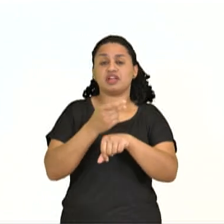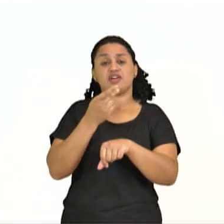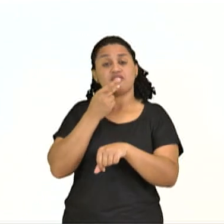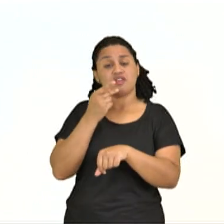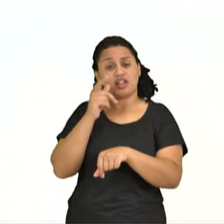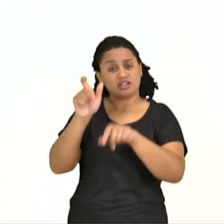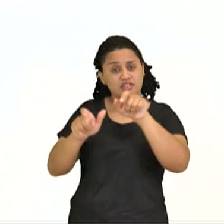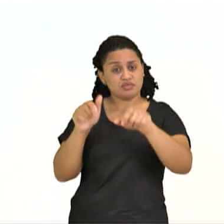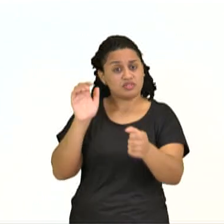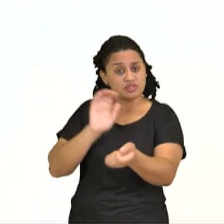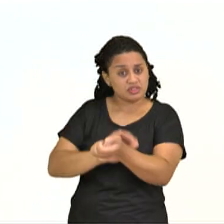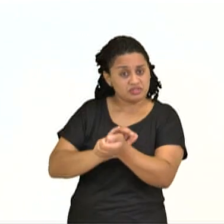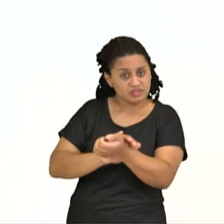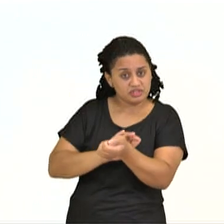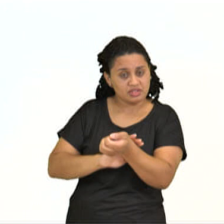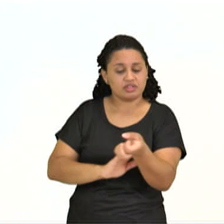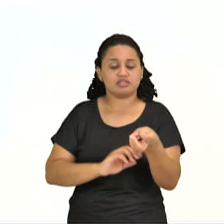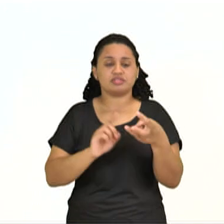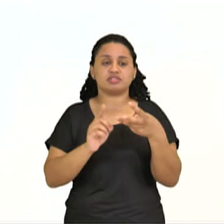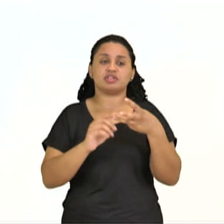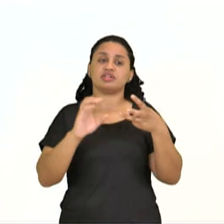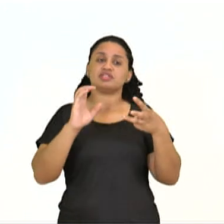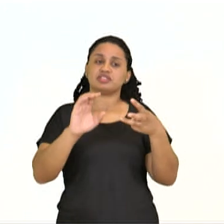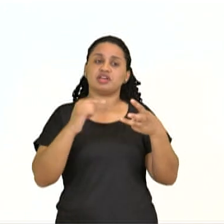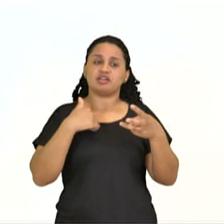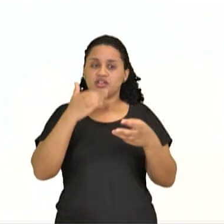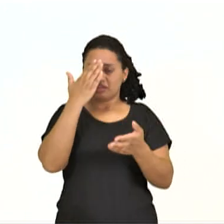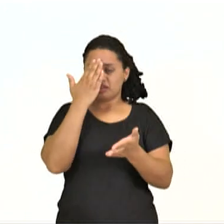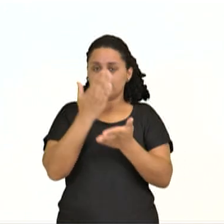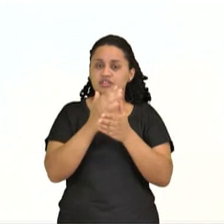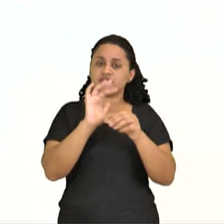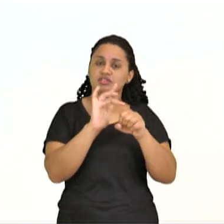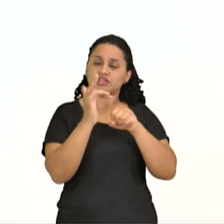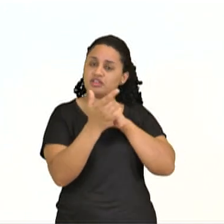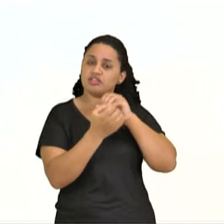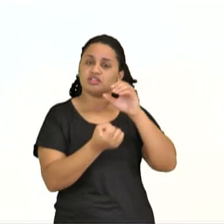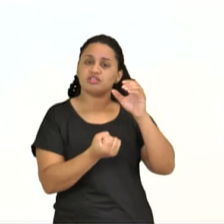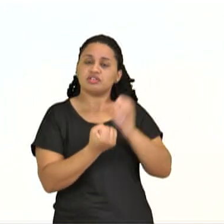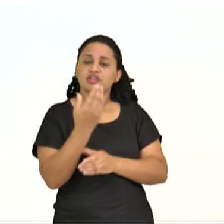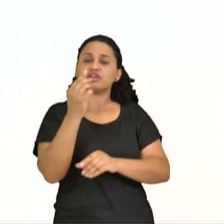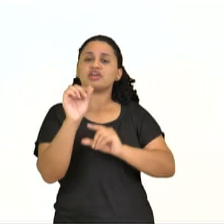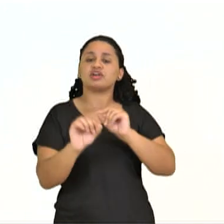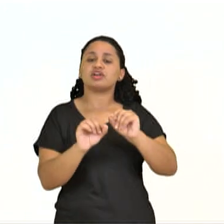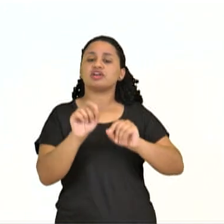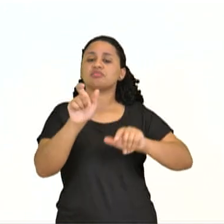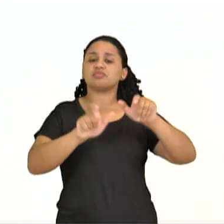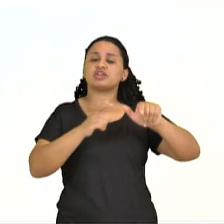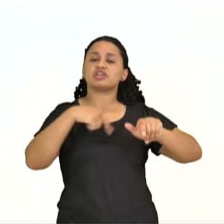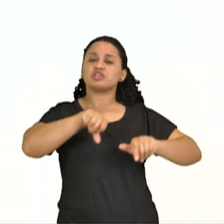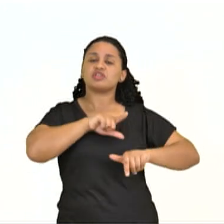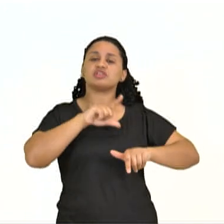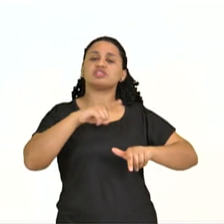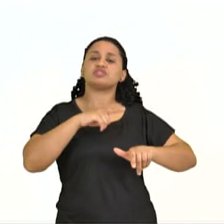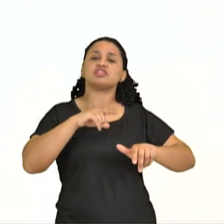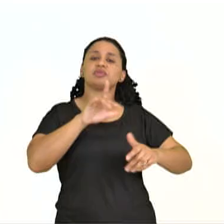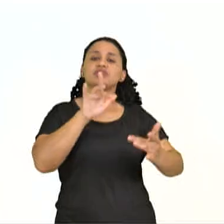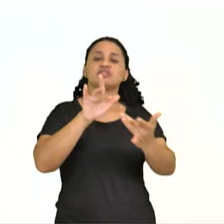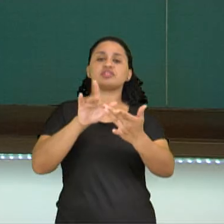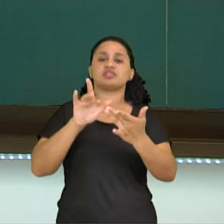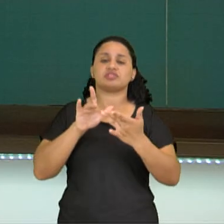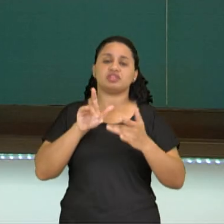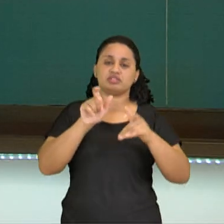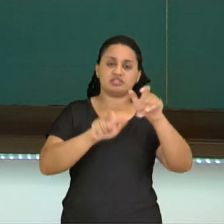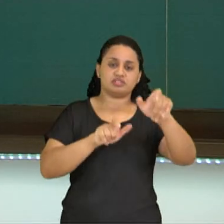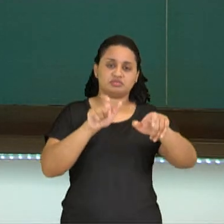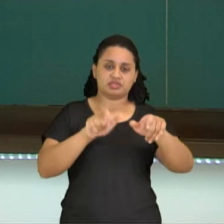viciadas? C, acredito que as redes sociais foram criadas para que nós tivéssemos mais contato com as